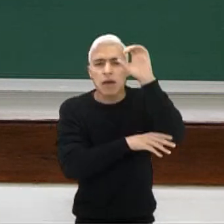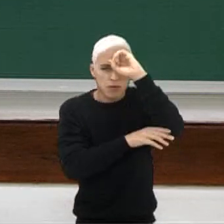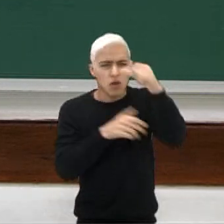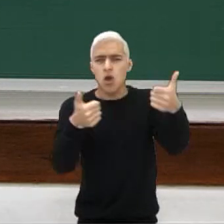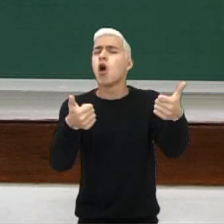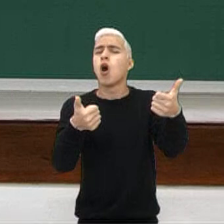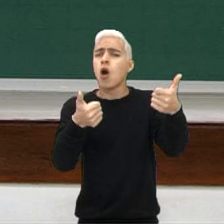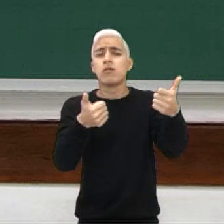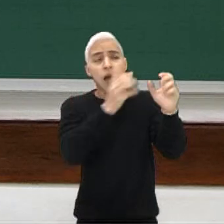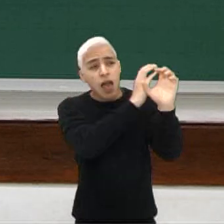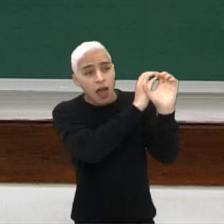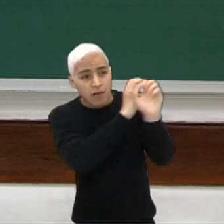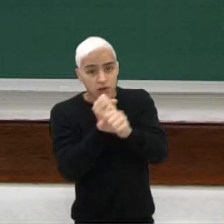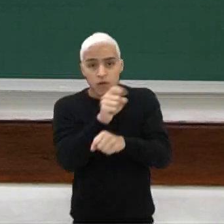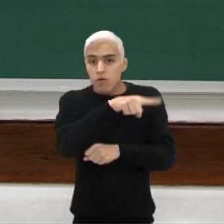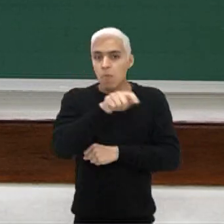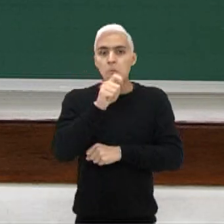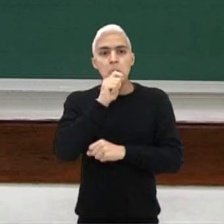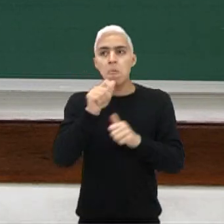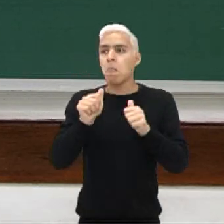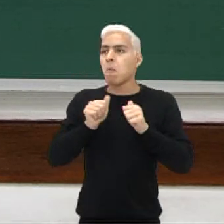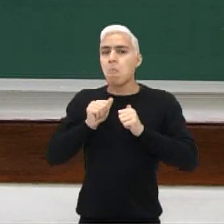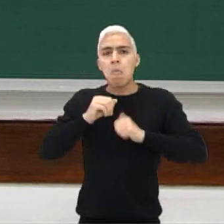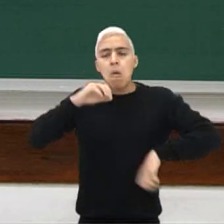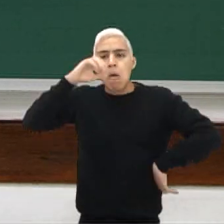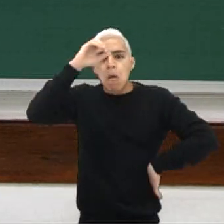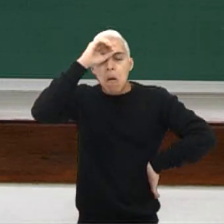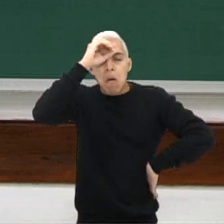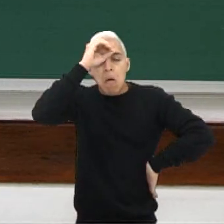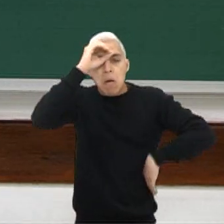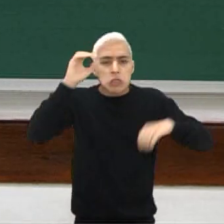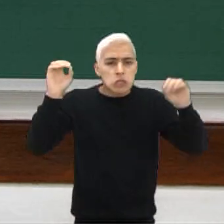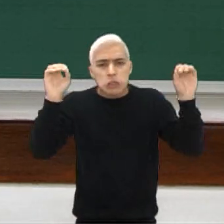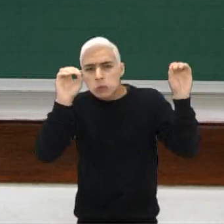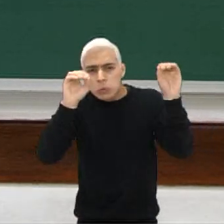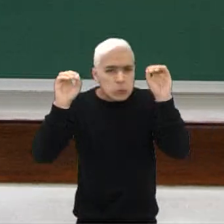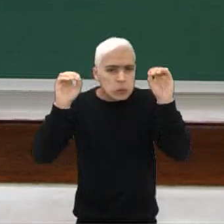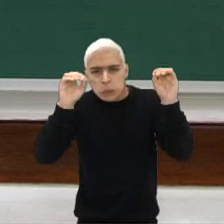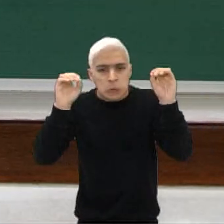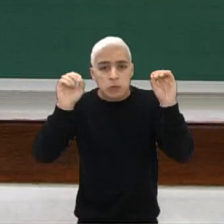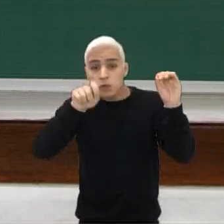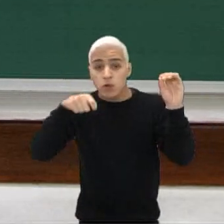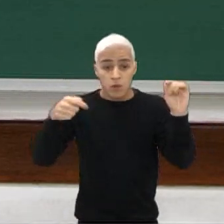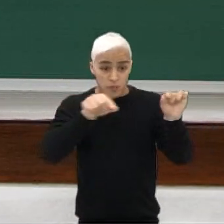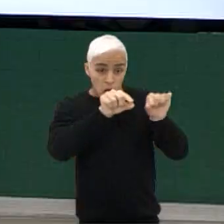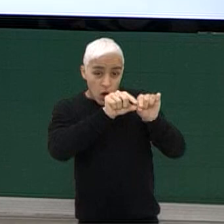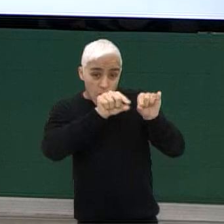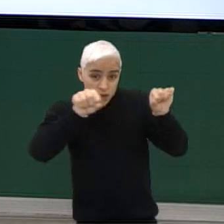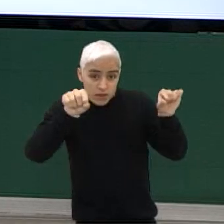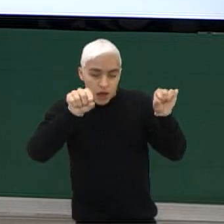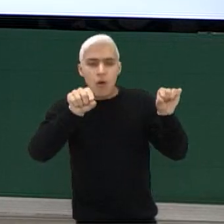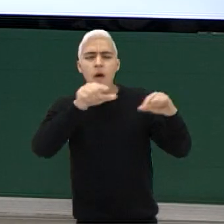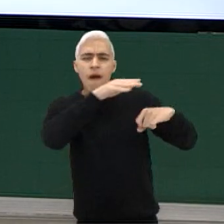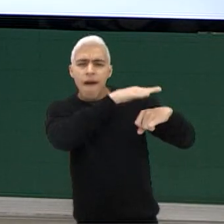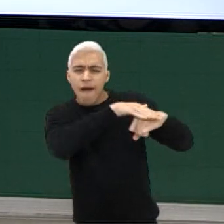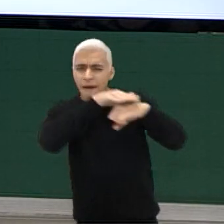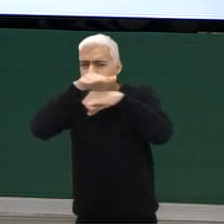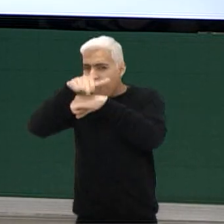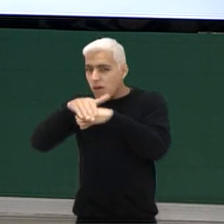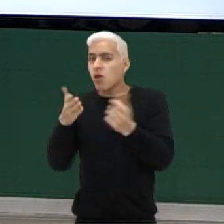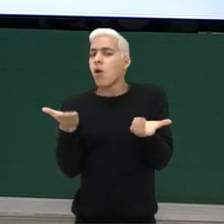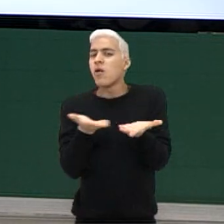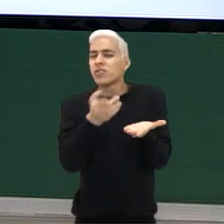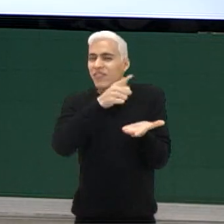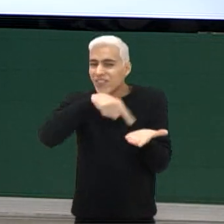você rever. Se você ainda não conseguiu compreender essas orações coordenadas, hoje vai ser o dia que você vai ter